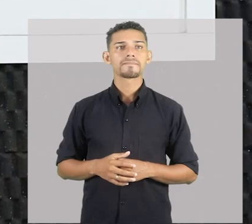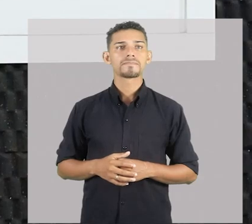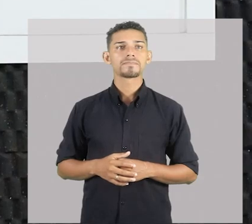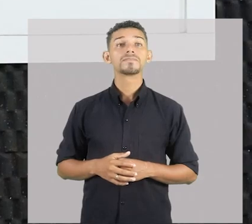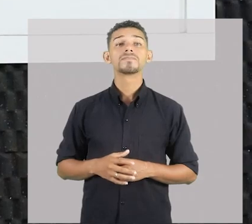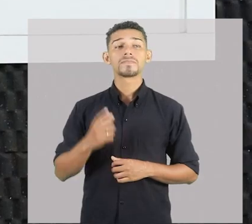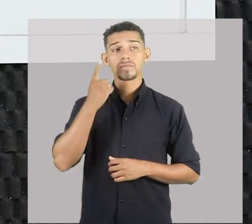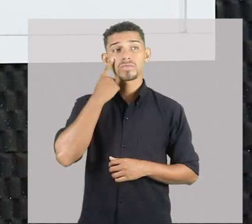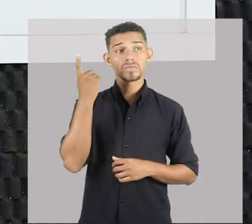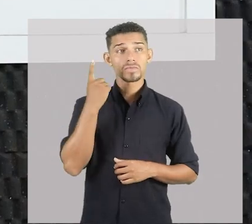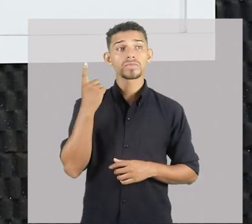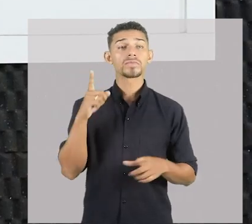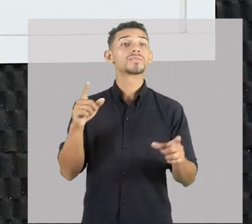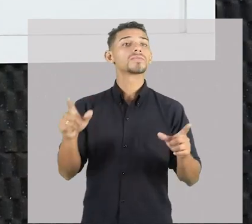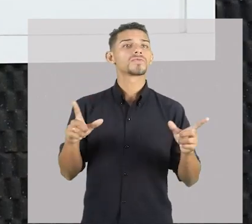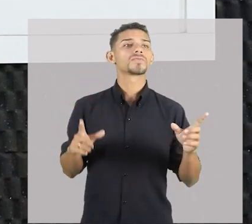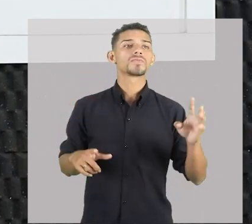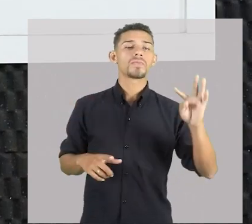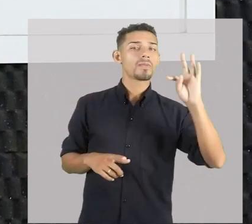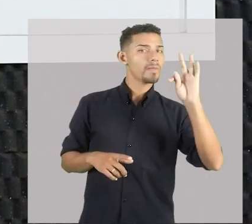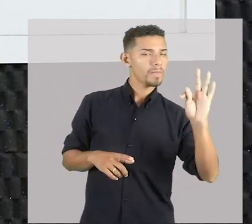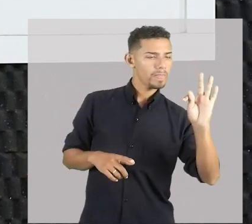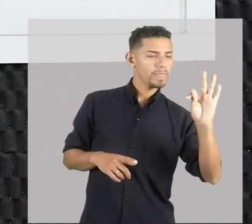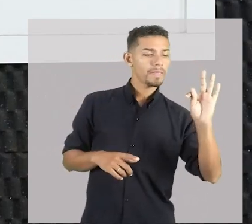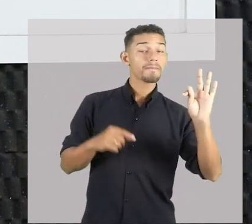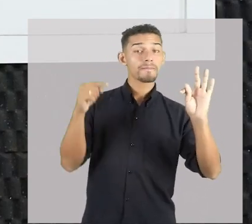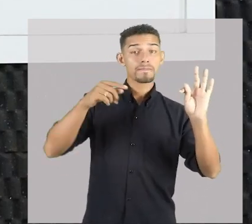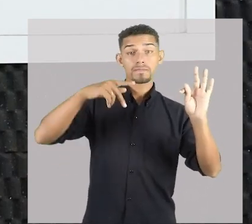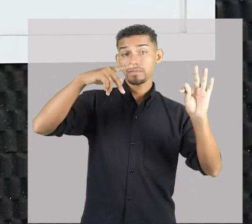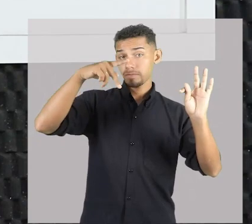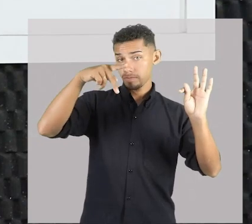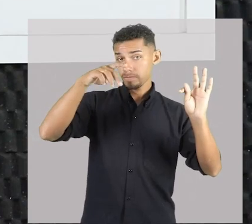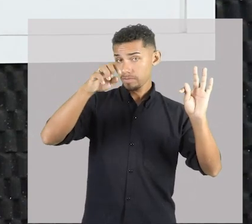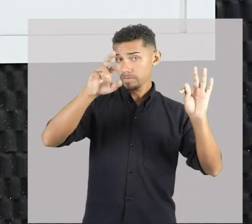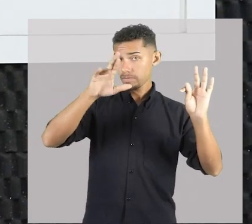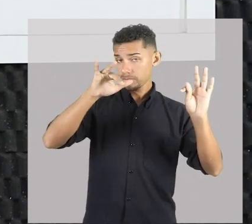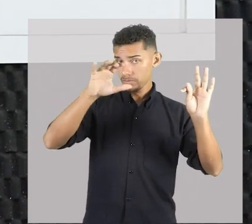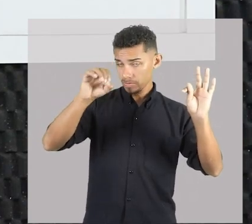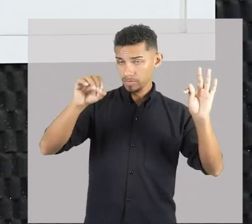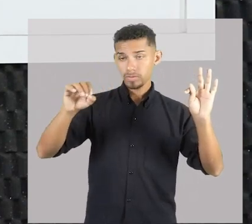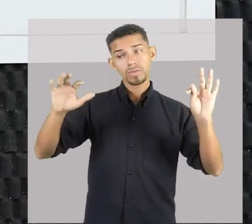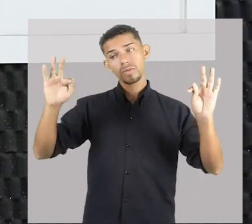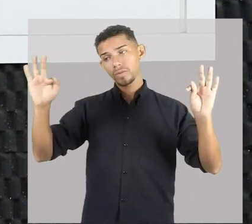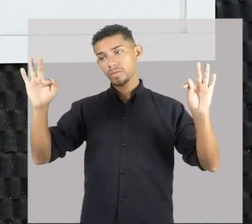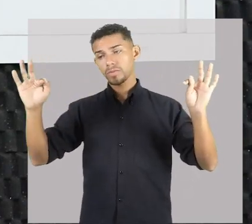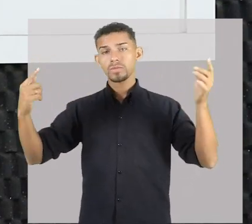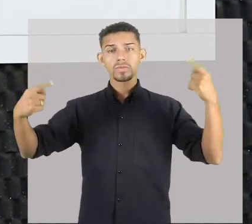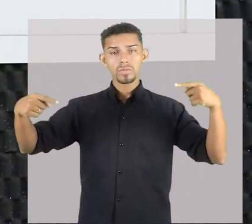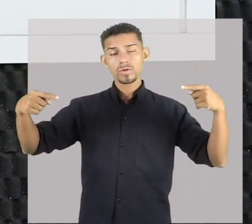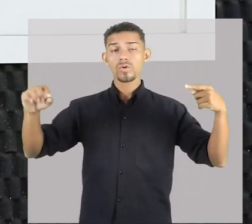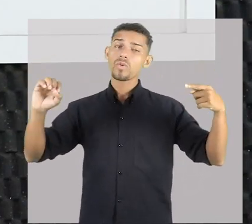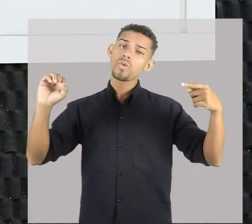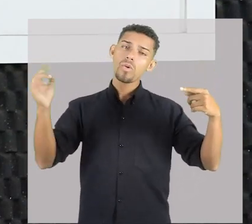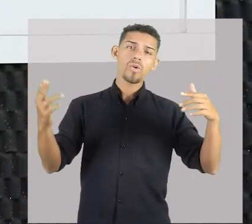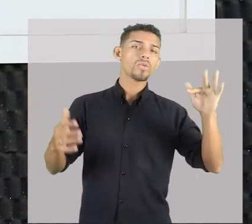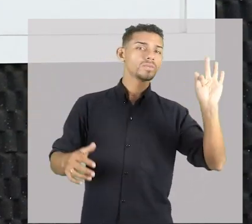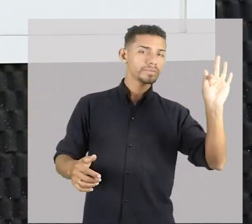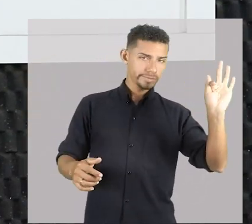o período é o inverso da frequência, 1 sobre período é o inverso da frequência, ou frequência é o inverso do